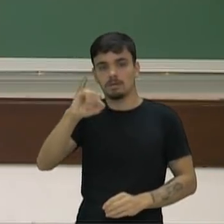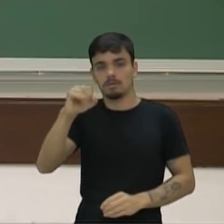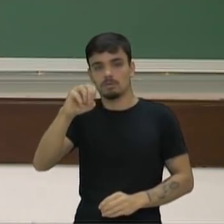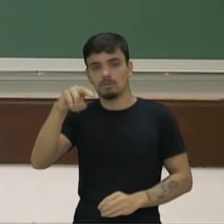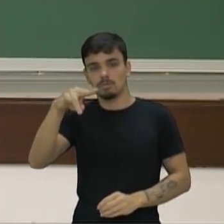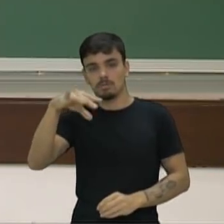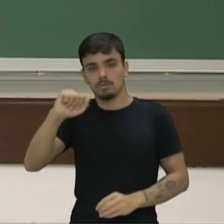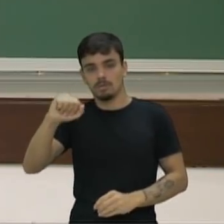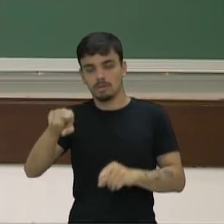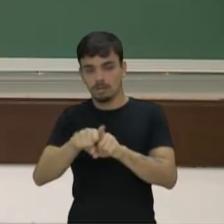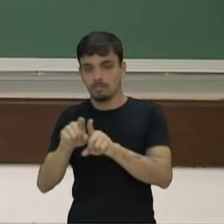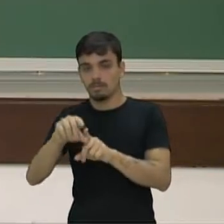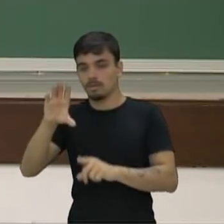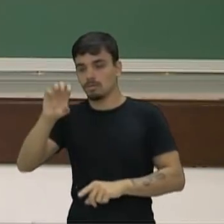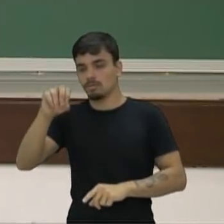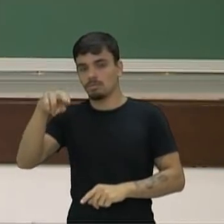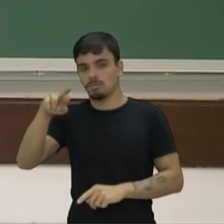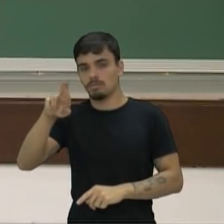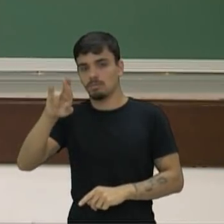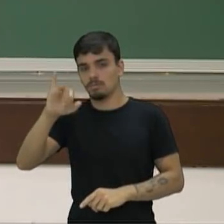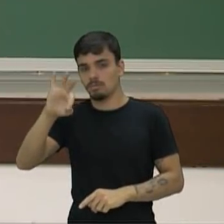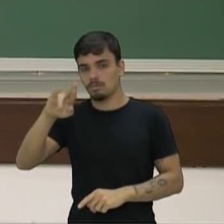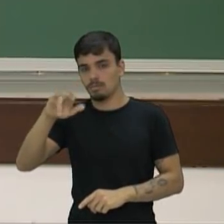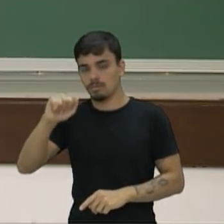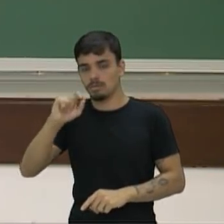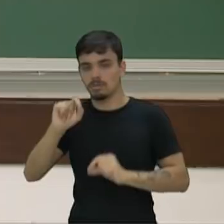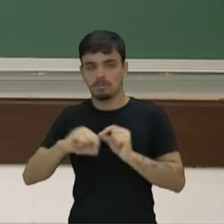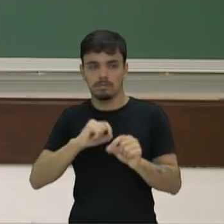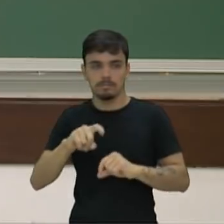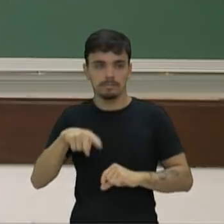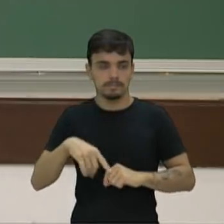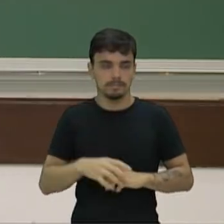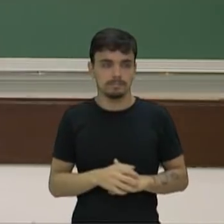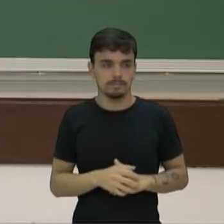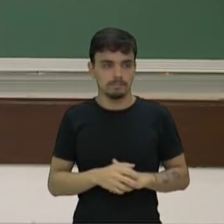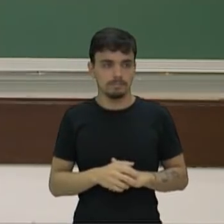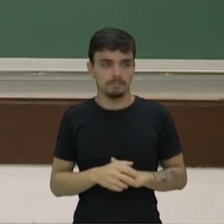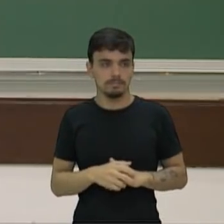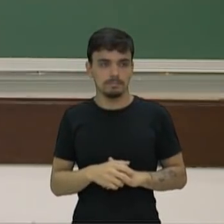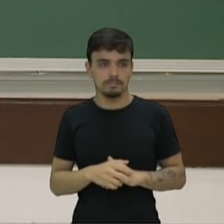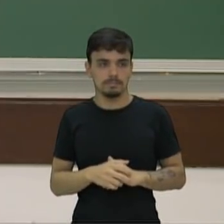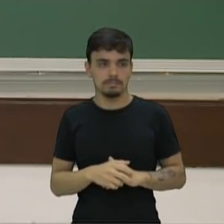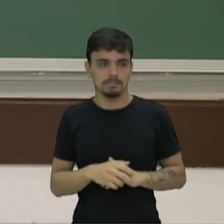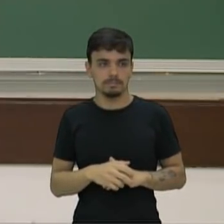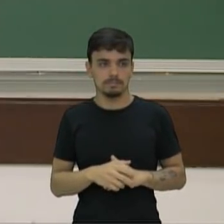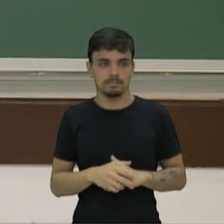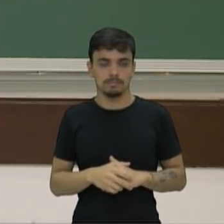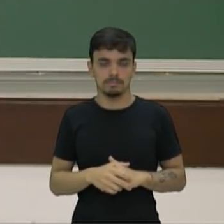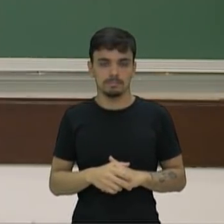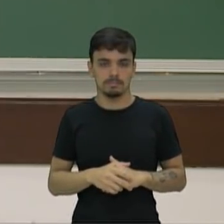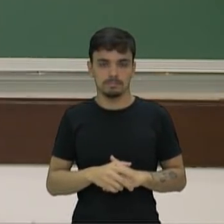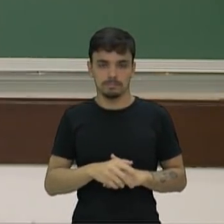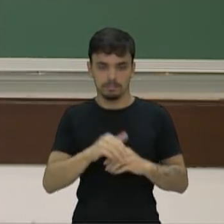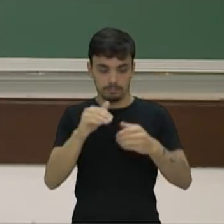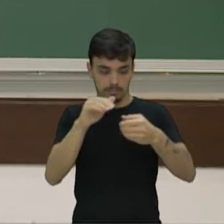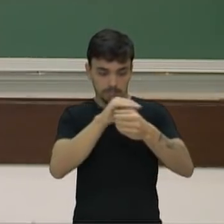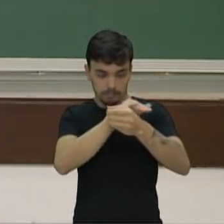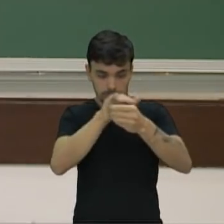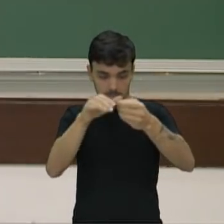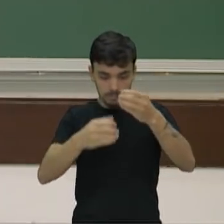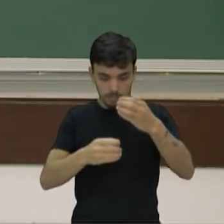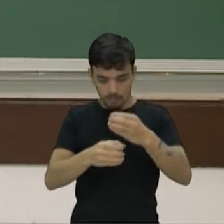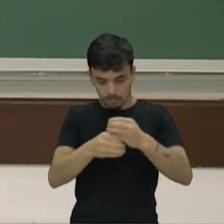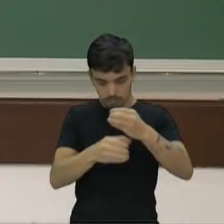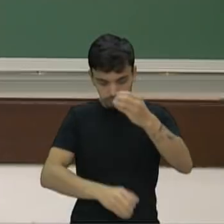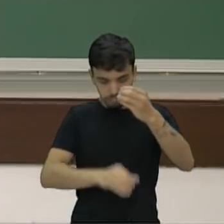A dórica é com um capitel, que vocês vão ver agora na parte alta, lisa. Essa parte